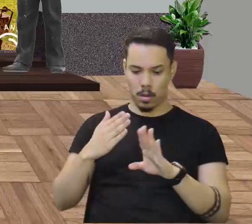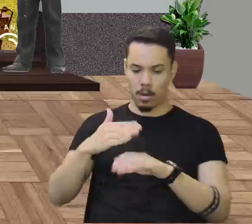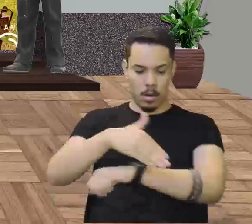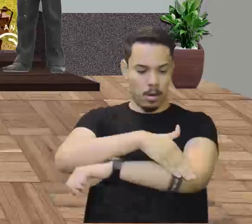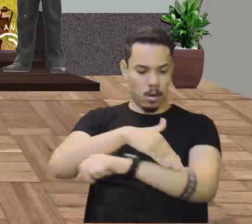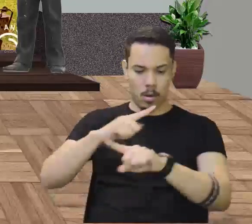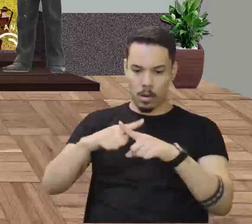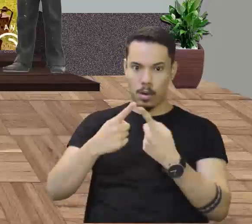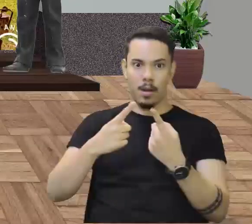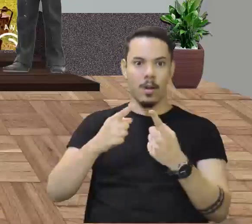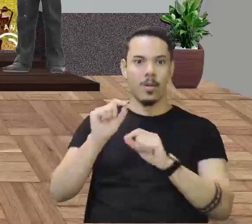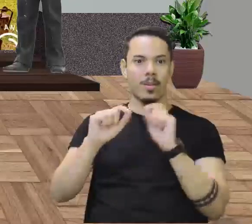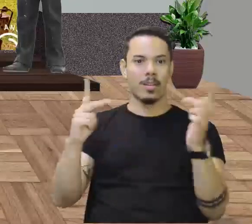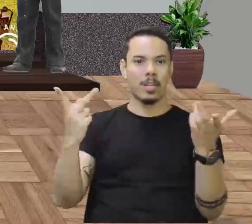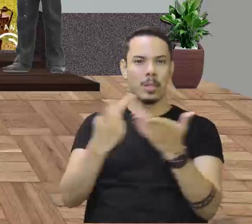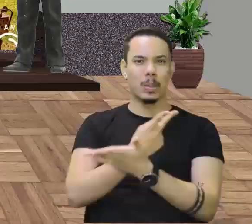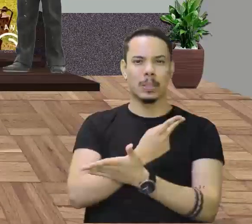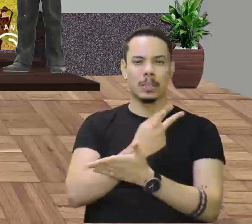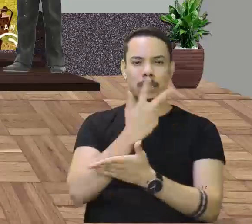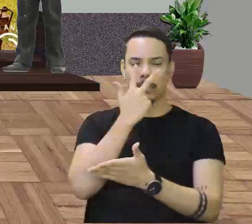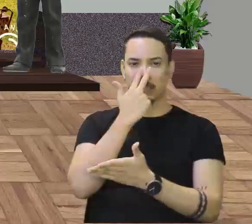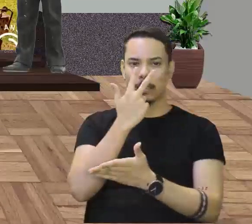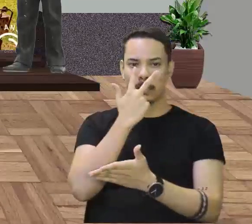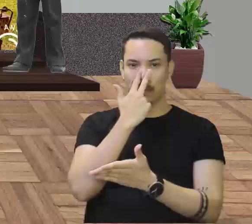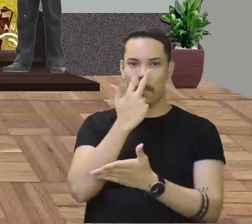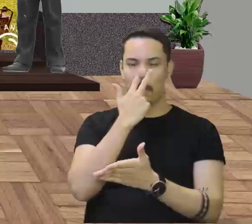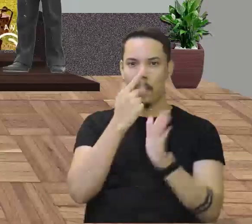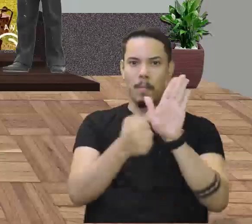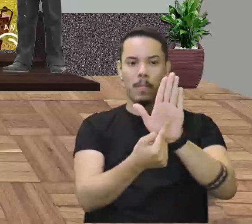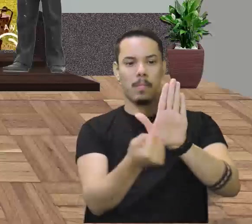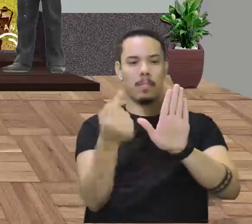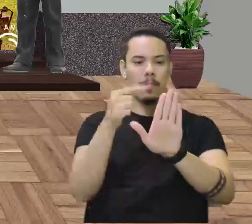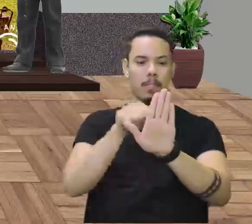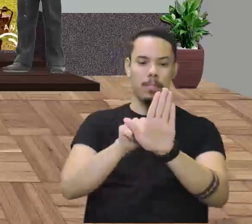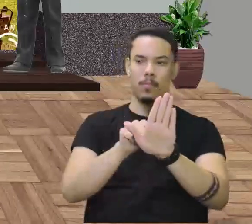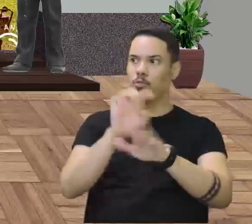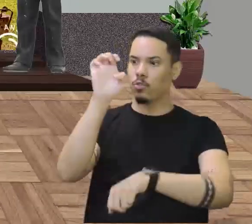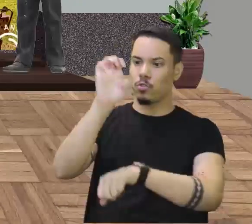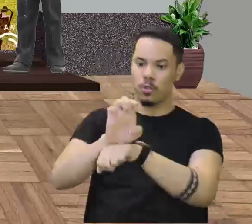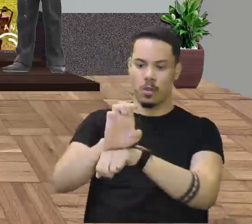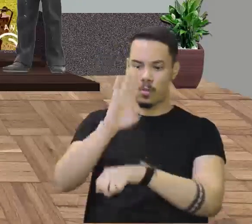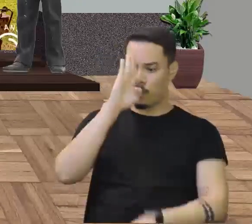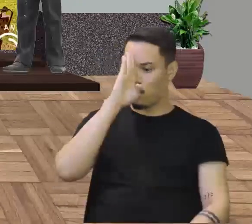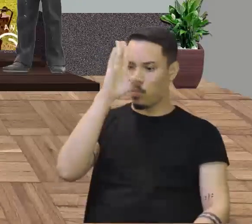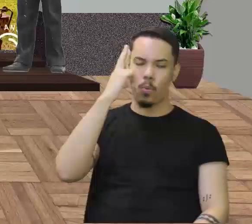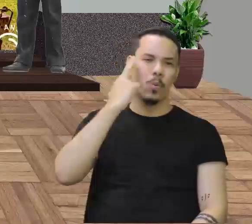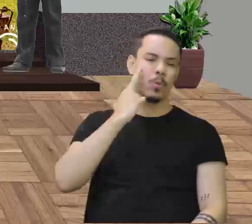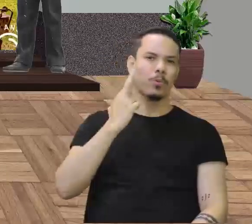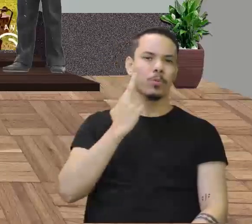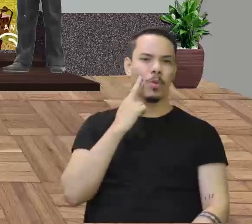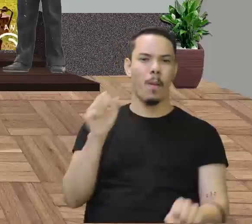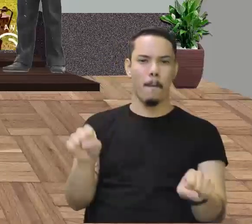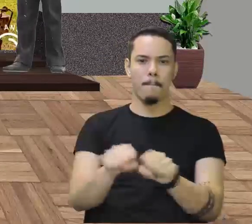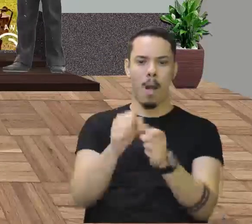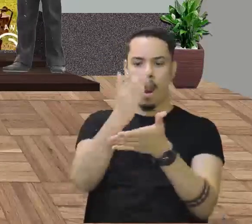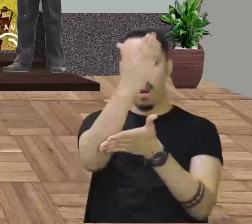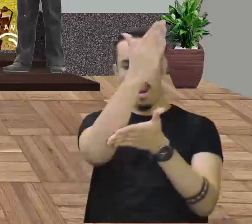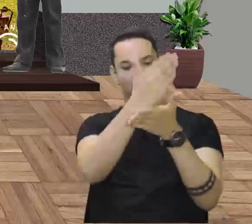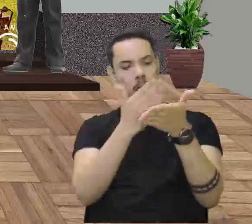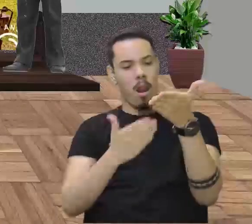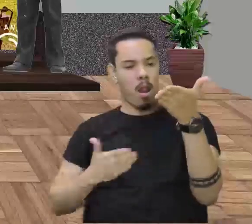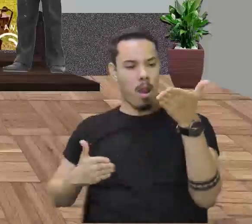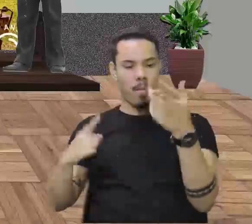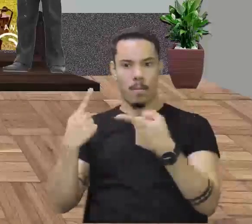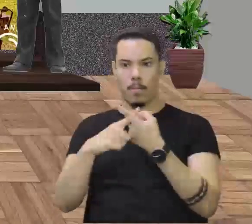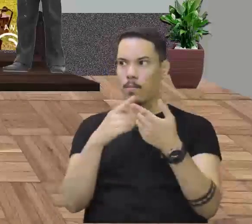coração, faz aquela espinha dorsal do estado de Rondônia. Que através dela nós